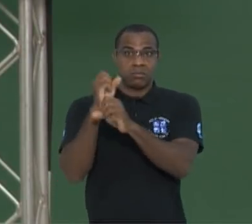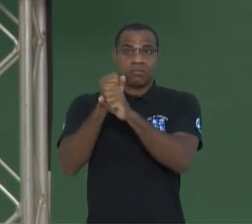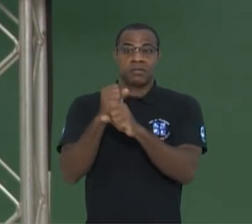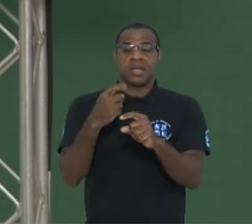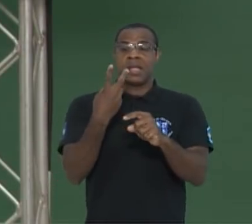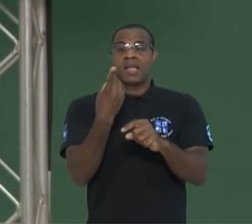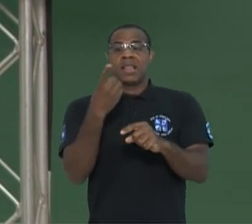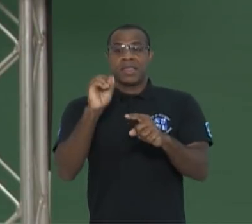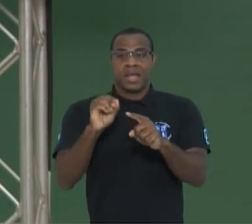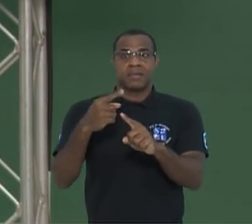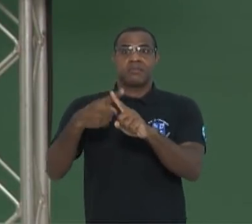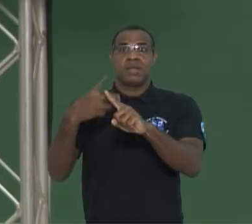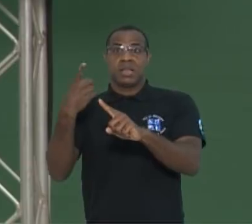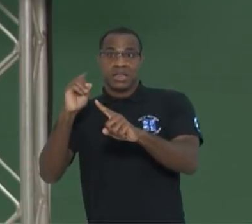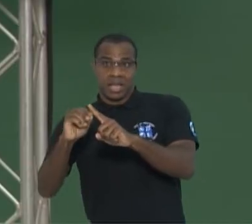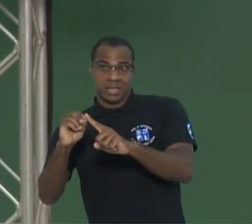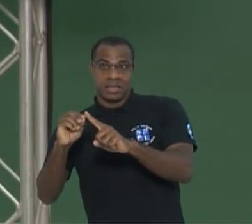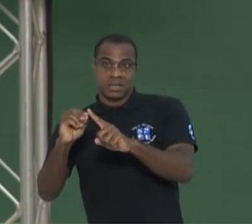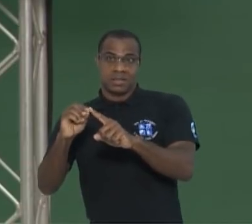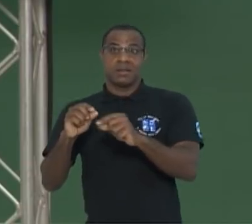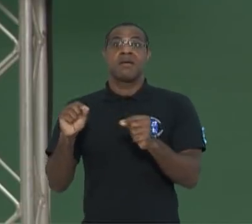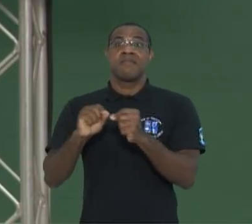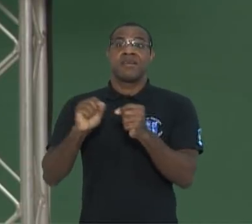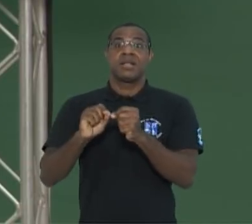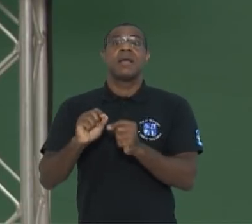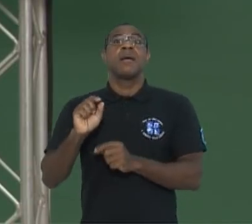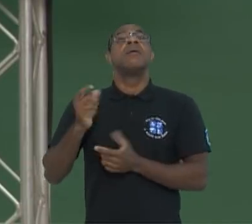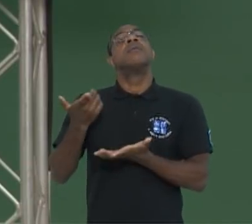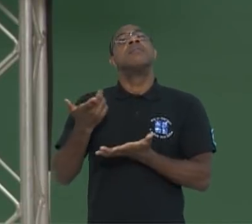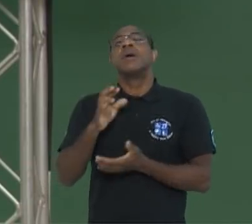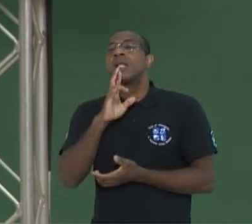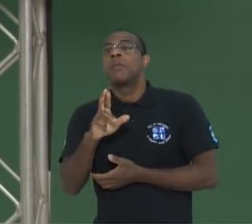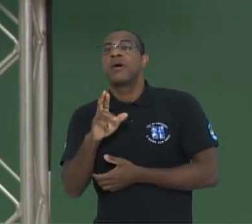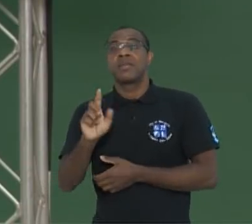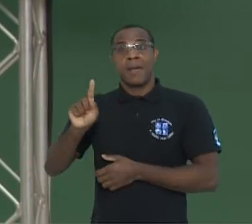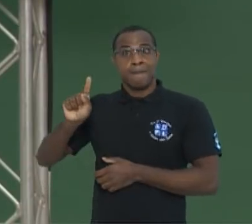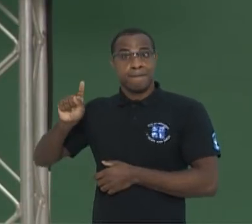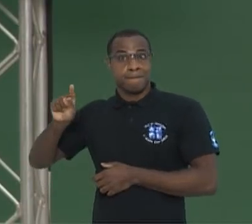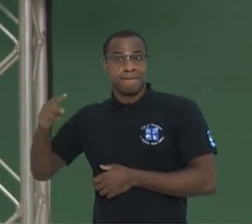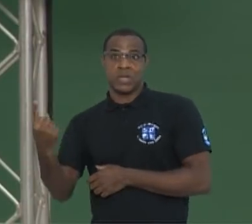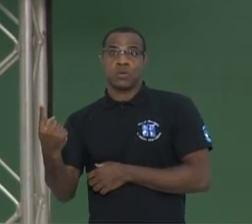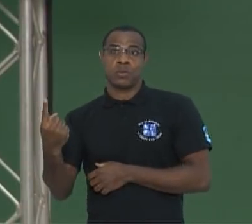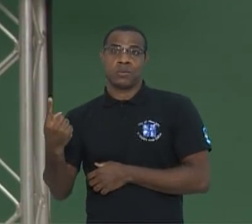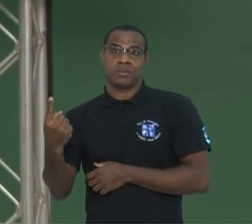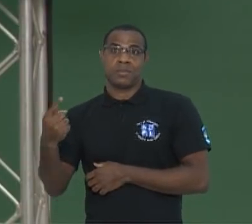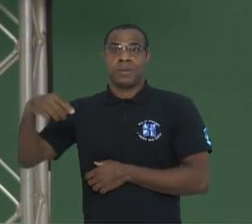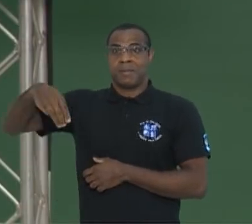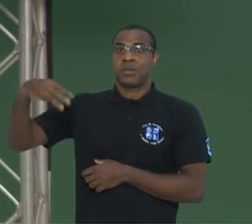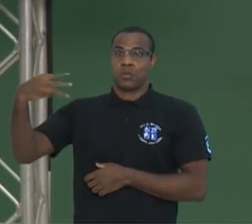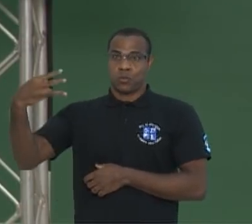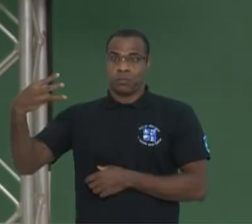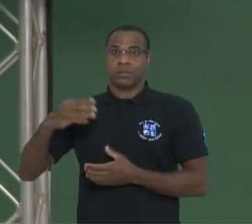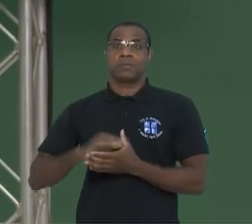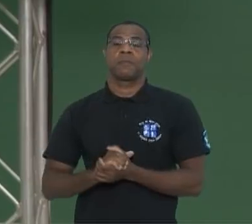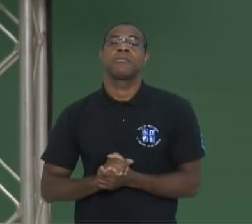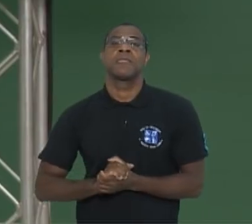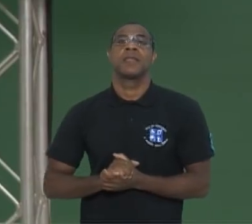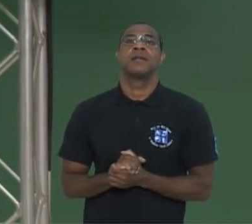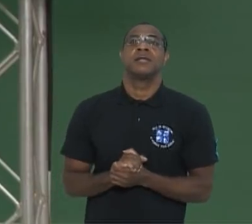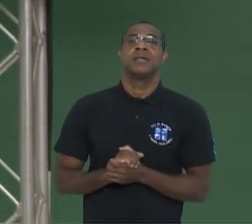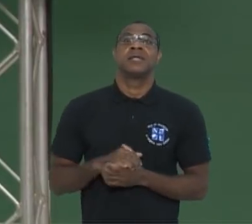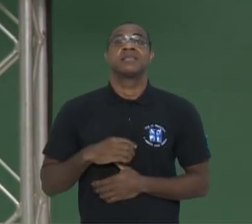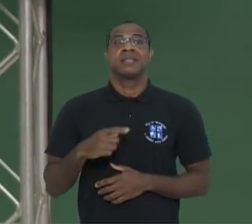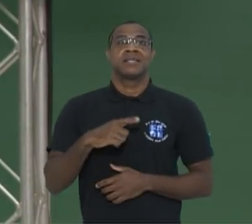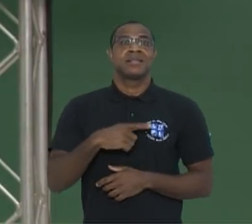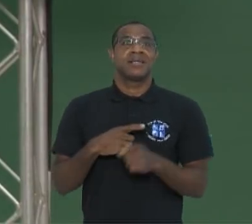chegar em qual valor? Nós vamos chegar em 1000 metros cúbicos. Bom, o metro cúbico é 1 vezes 1 vezes 1,